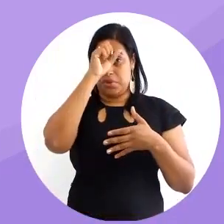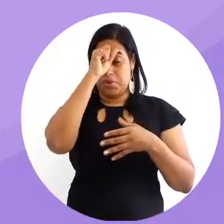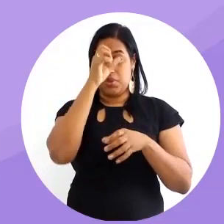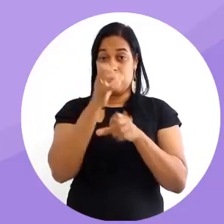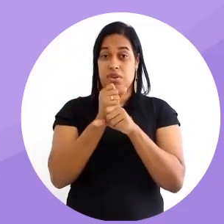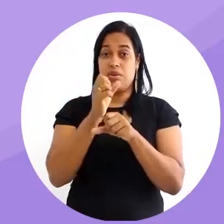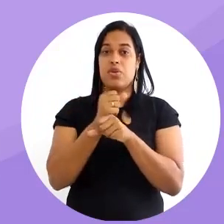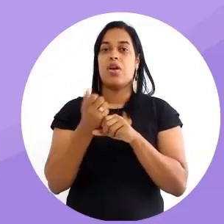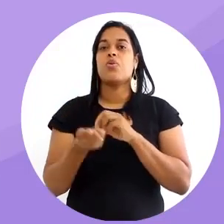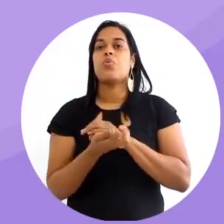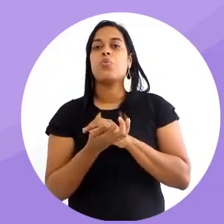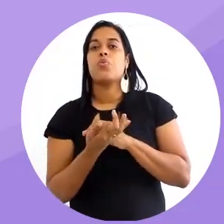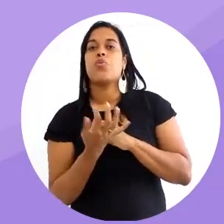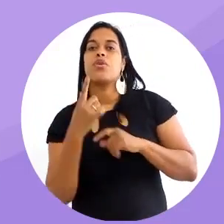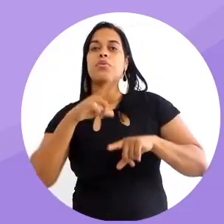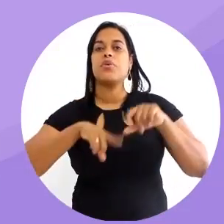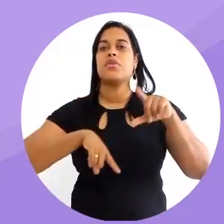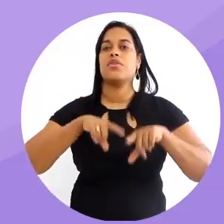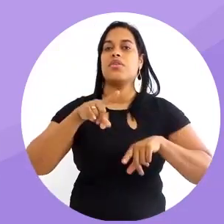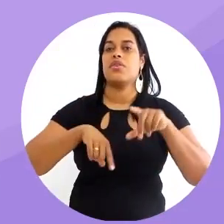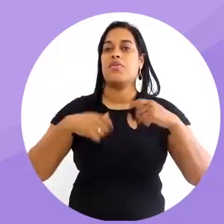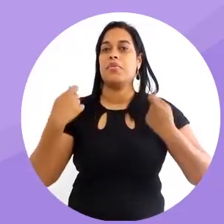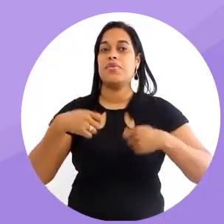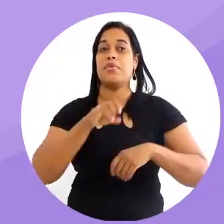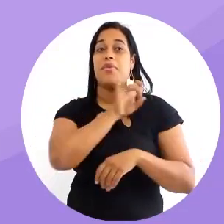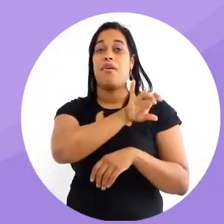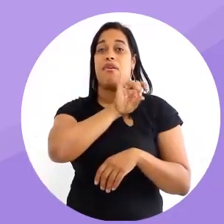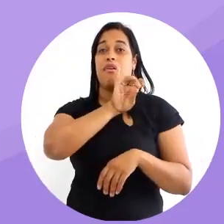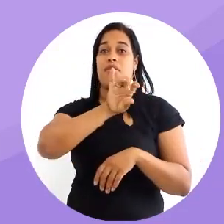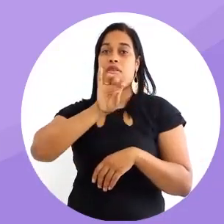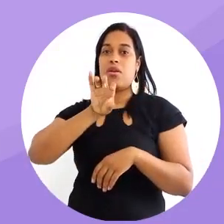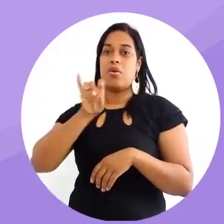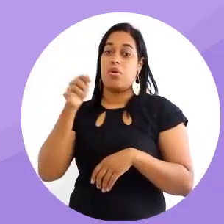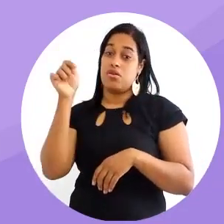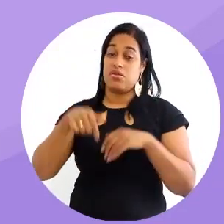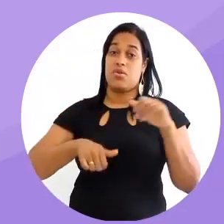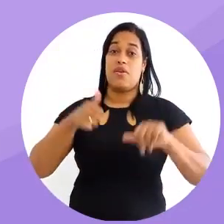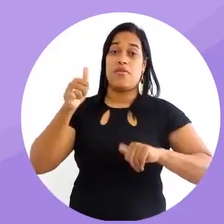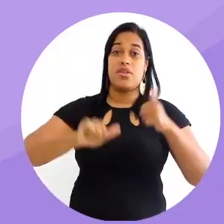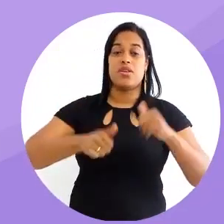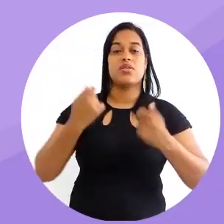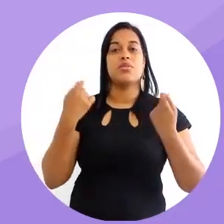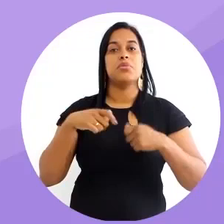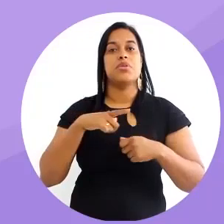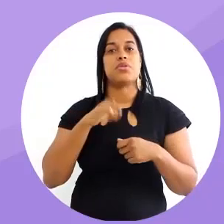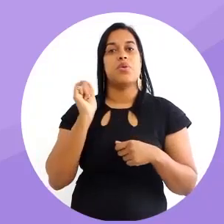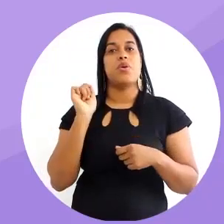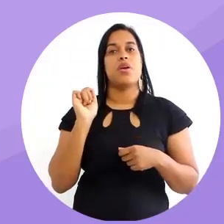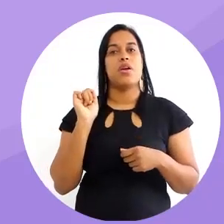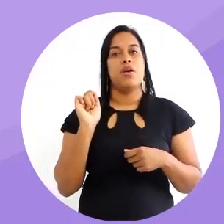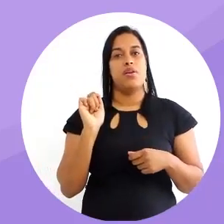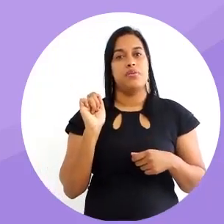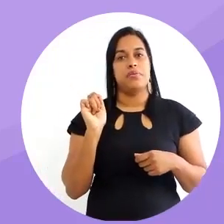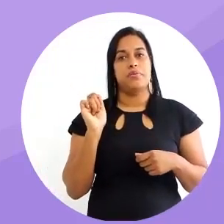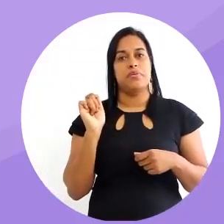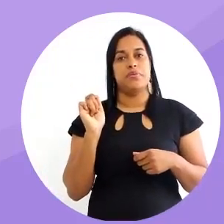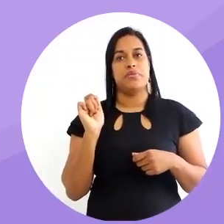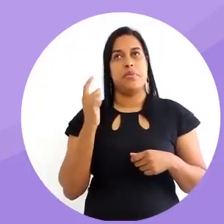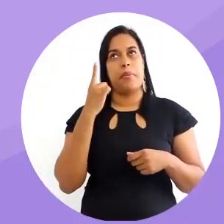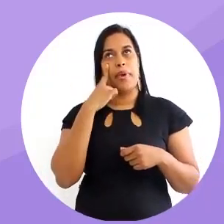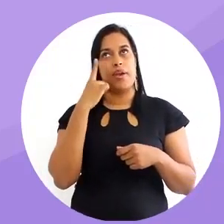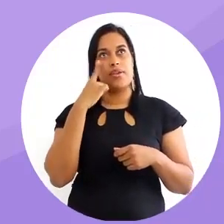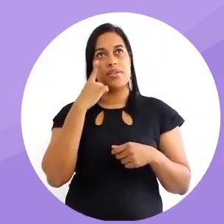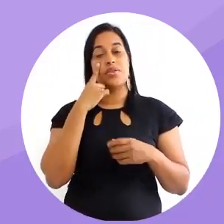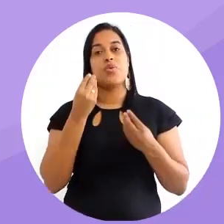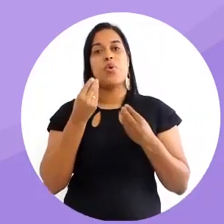aprender a calcular quanto material vai ser necessário para cada ambiente. Esse é um critério que deve ser levado em consideração